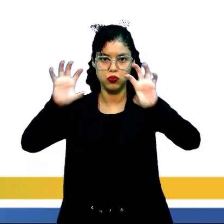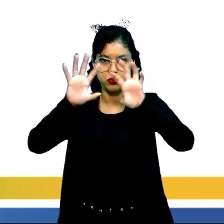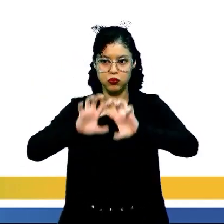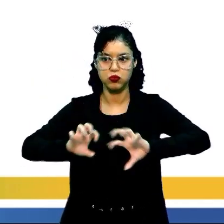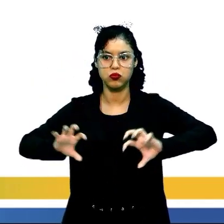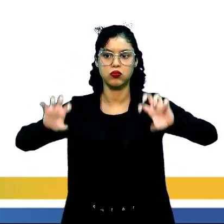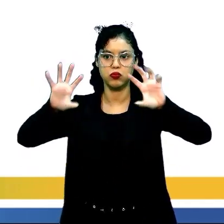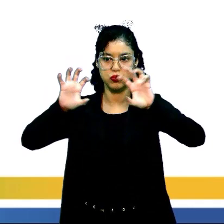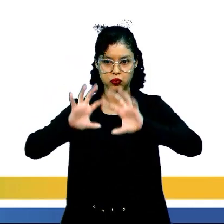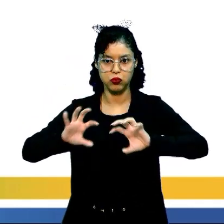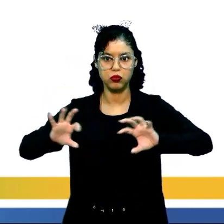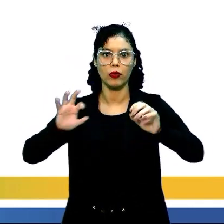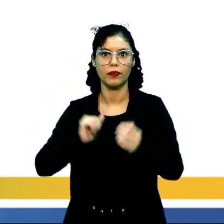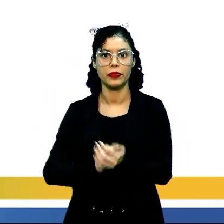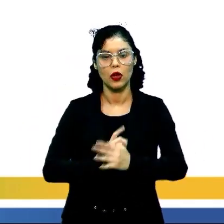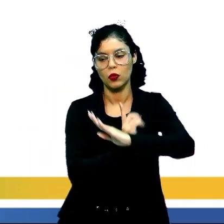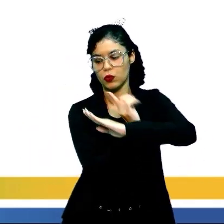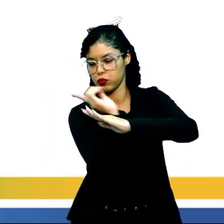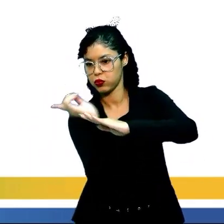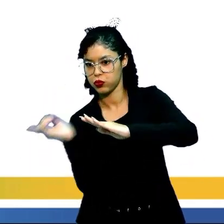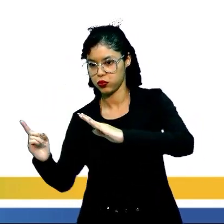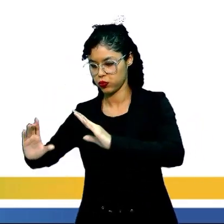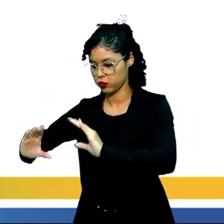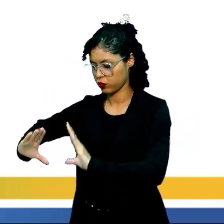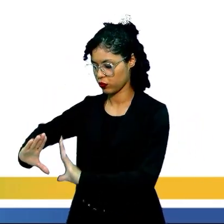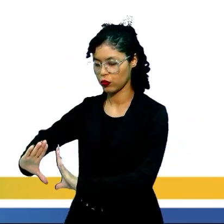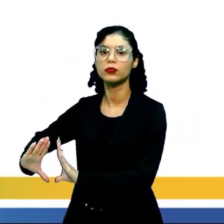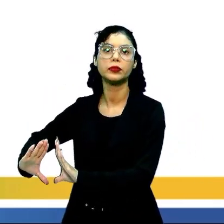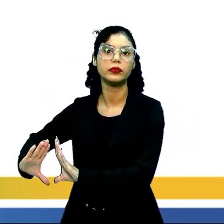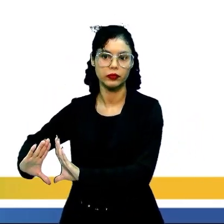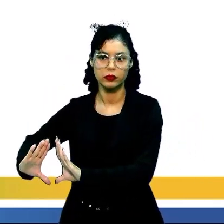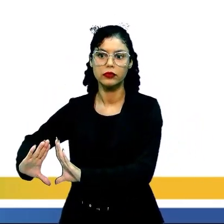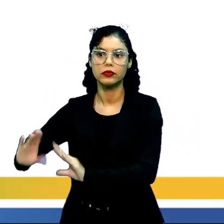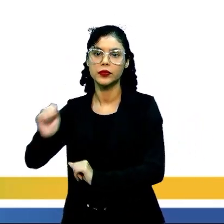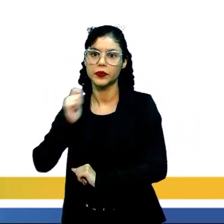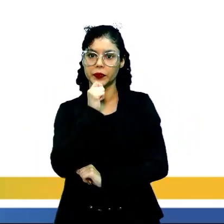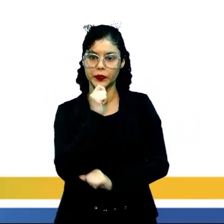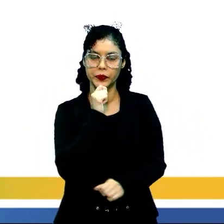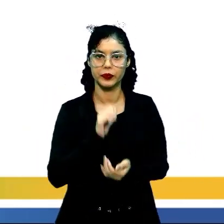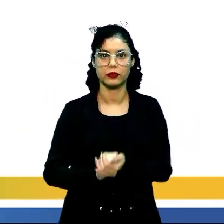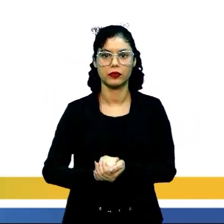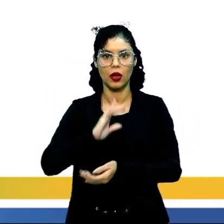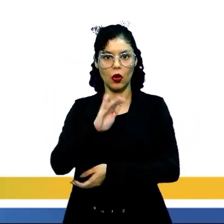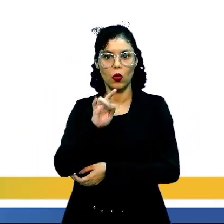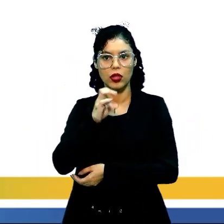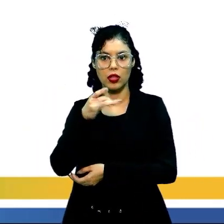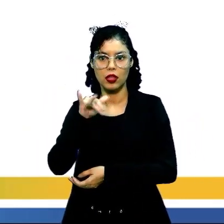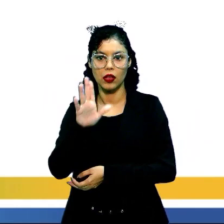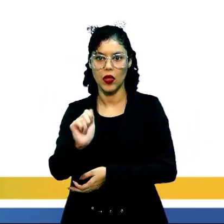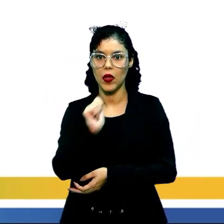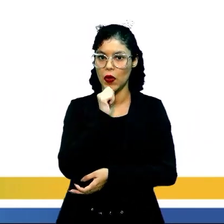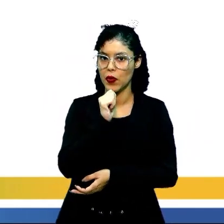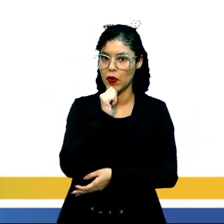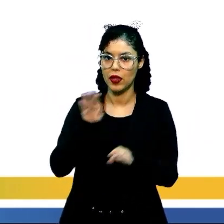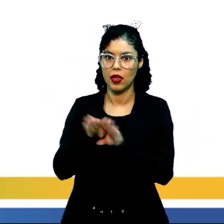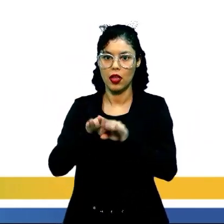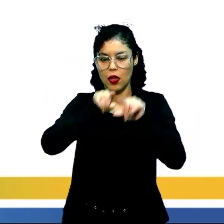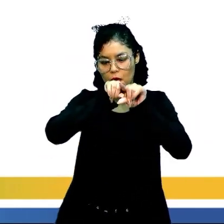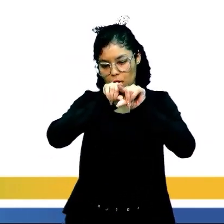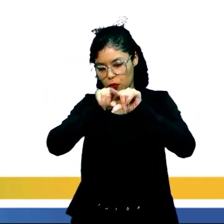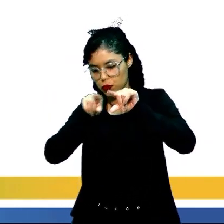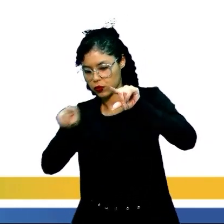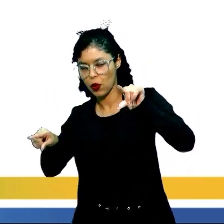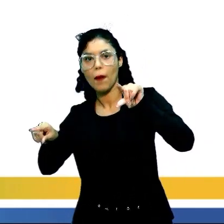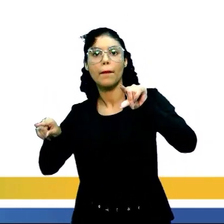vapor, esse vapor irá ser direcionado ao condensador. Nós vimos na aula anterior que a condensação ela é a passagem do